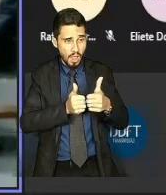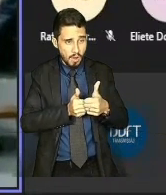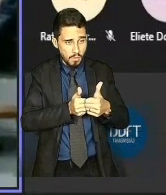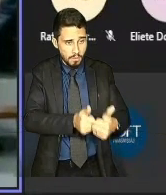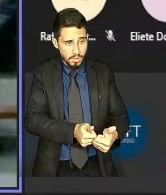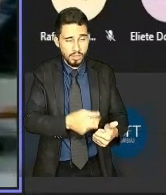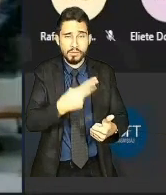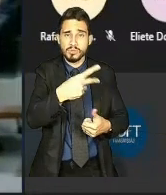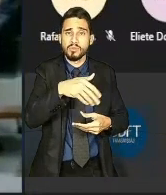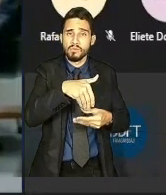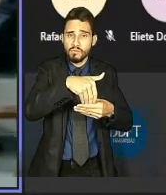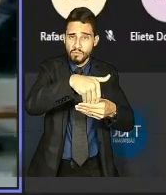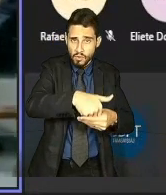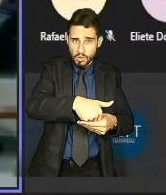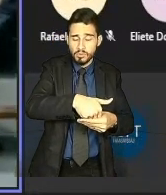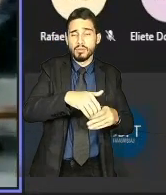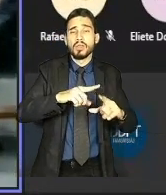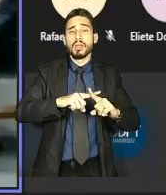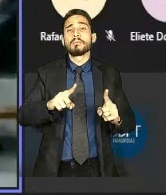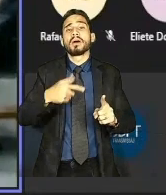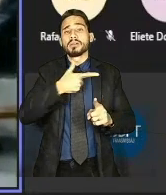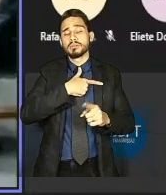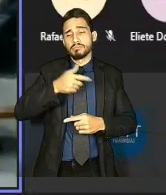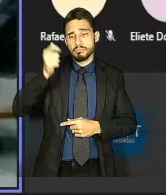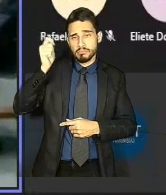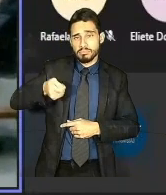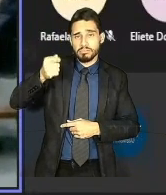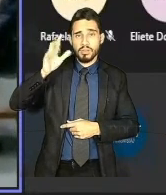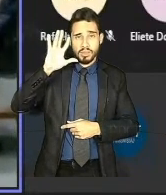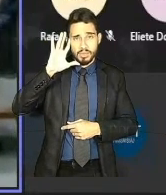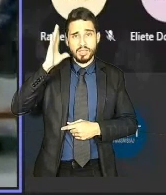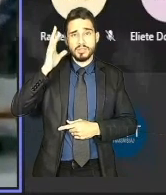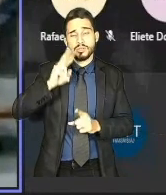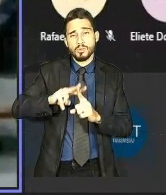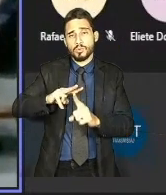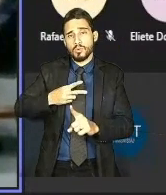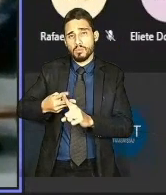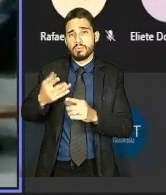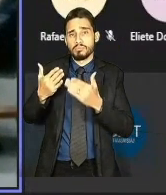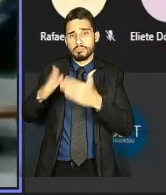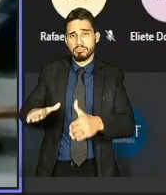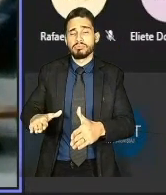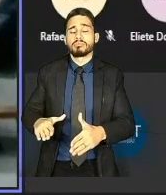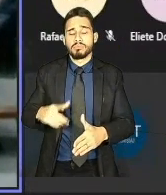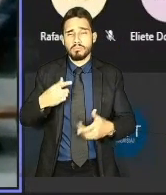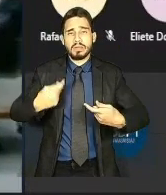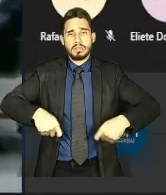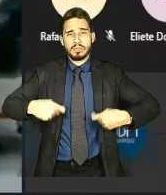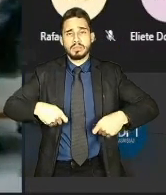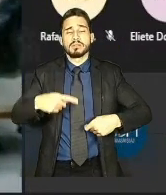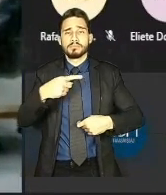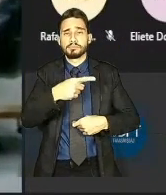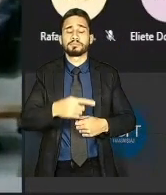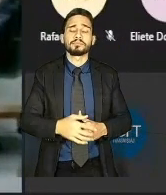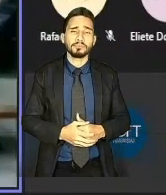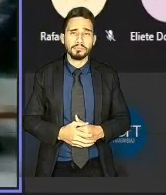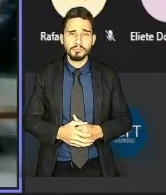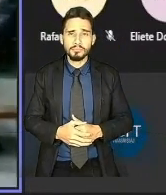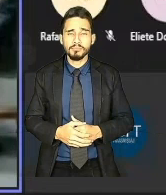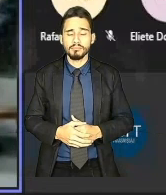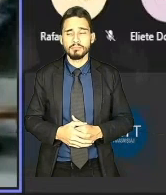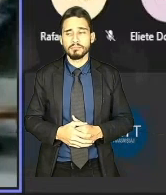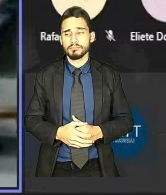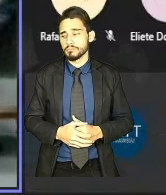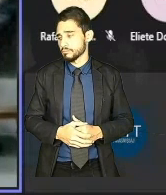acompanhar o seu voto, para excluir aqui a condenação em dobro. E, por